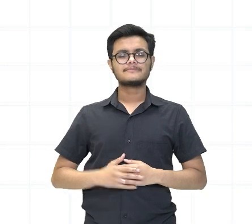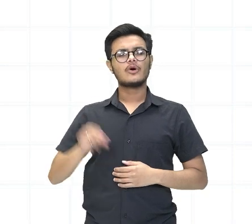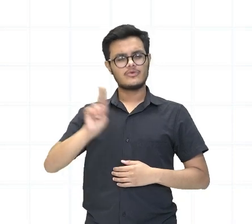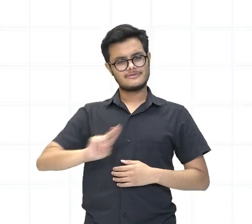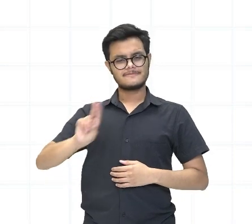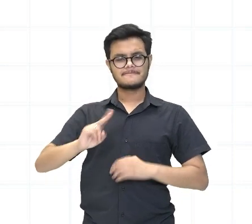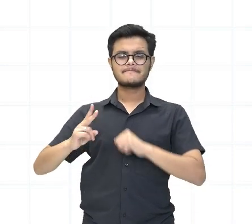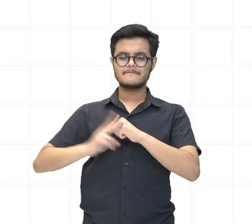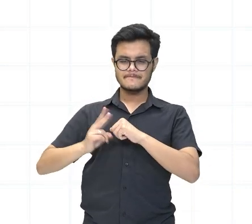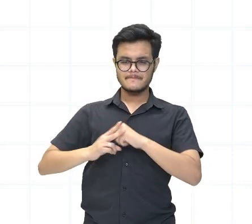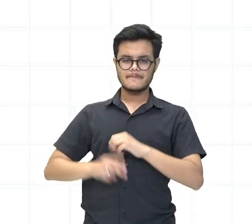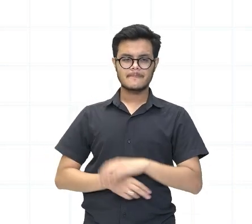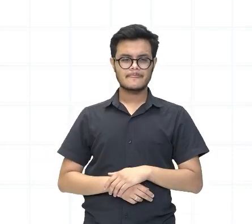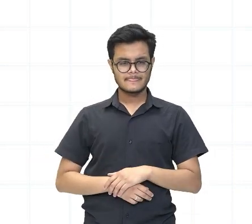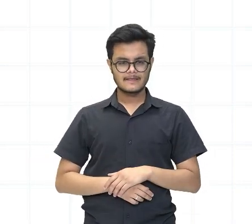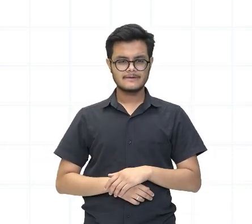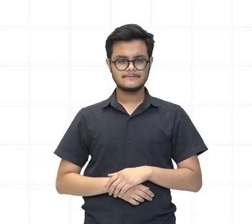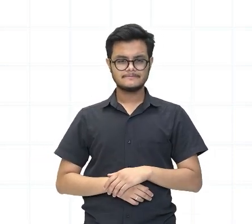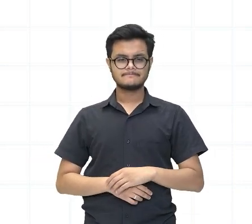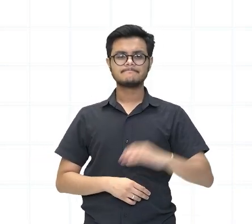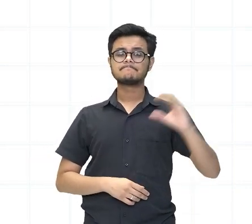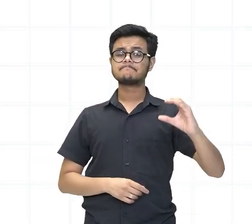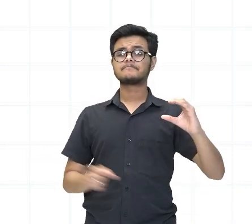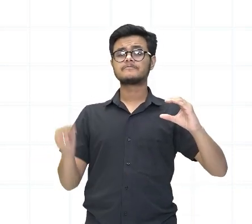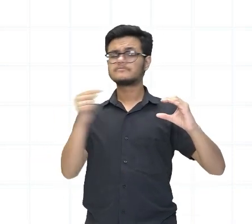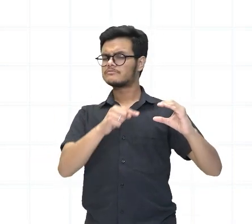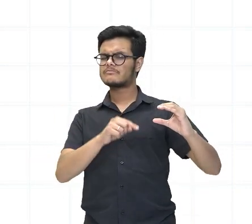papel. Mas o verbo não fica